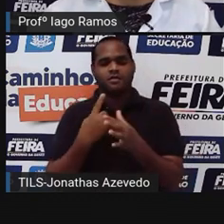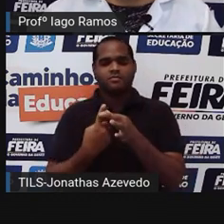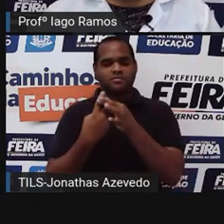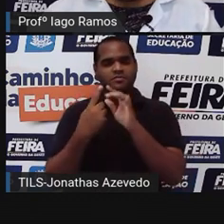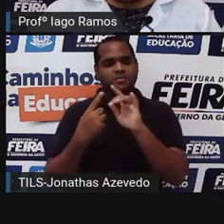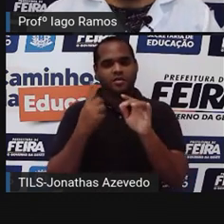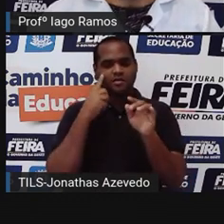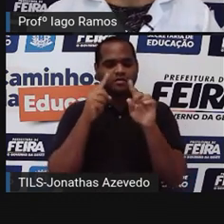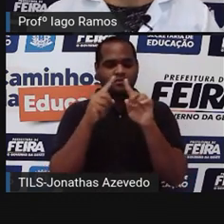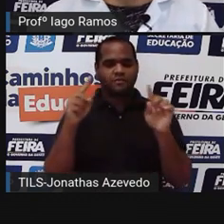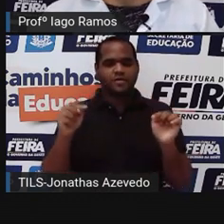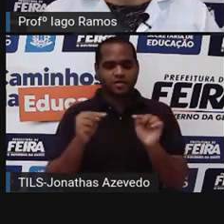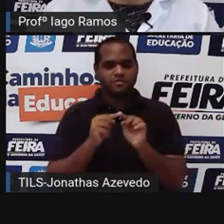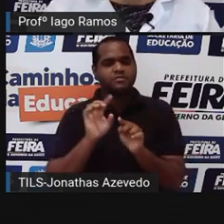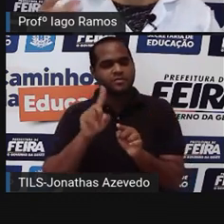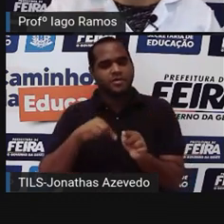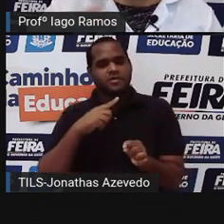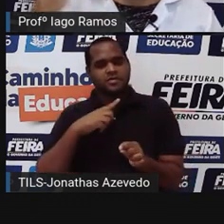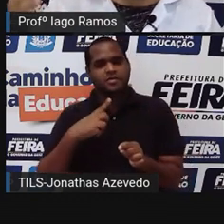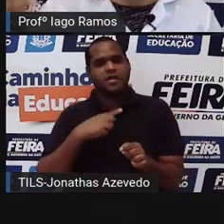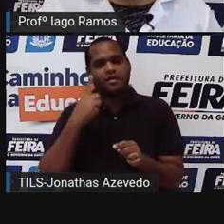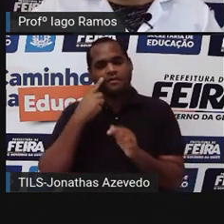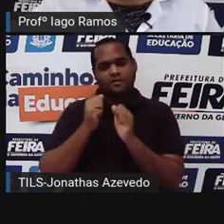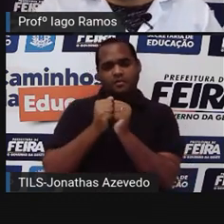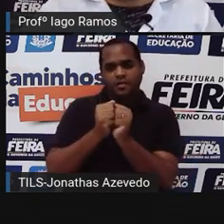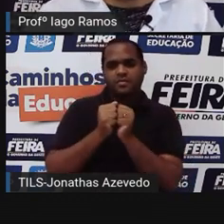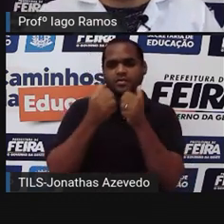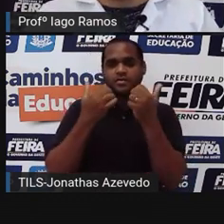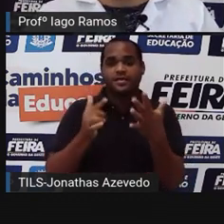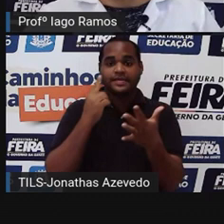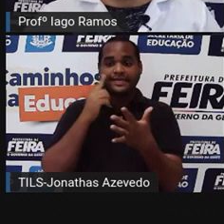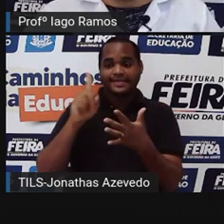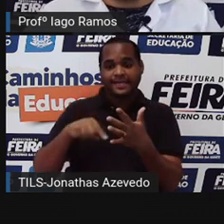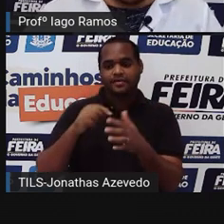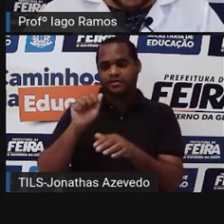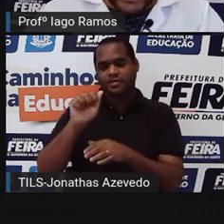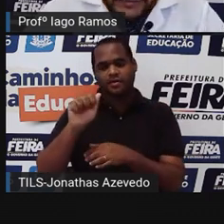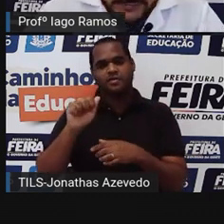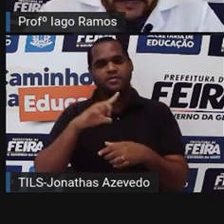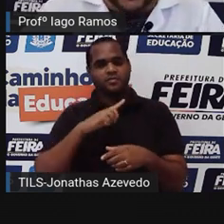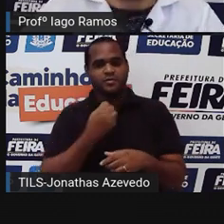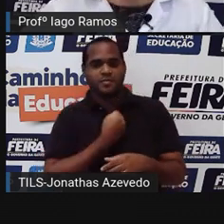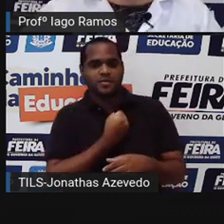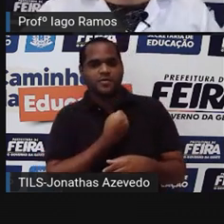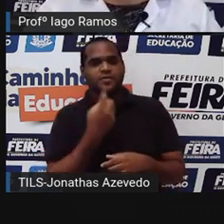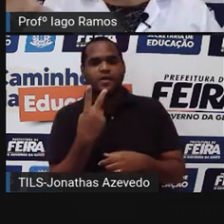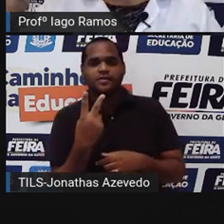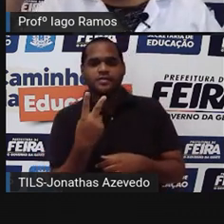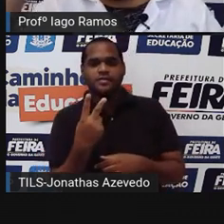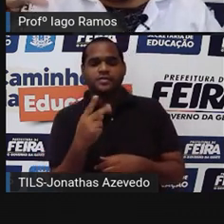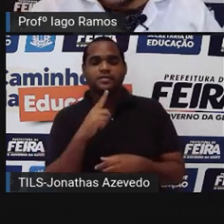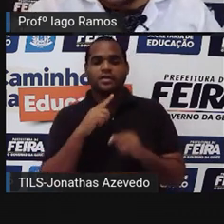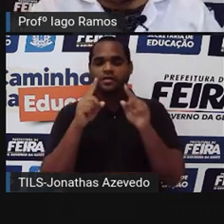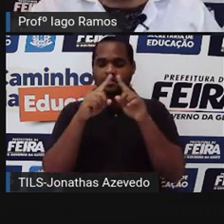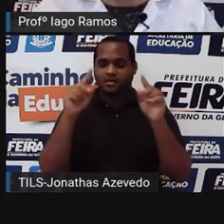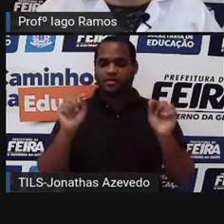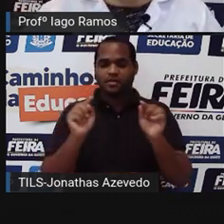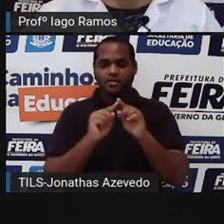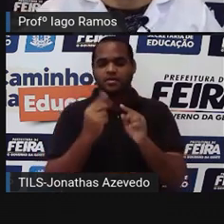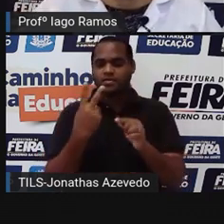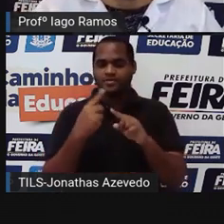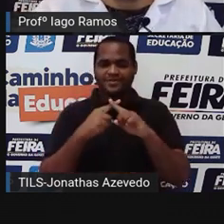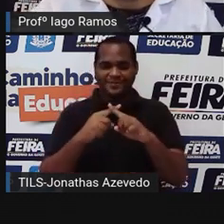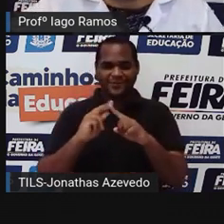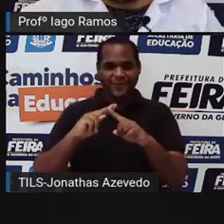Tem o quadrático, né? Quem acompanha o quadrático é o coeficiente a, é o 2. Quadrático é o x ao quadrado,